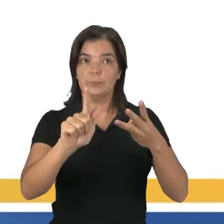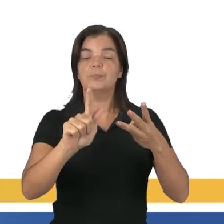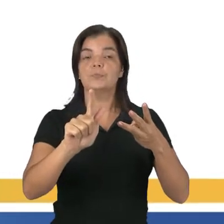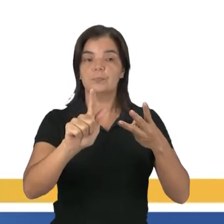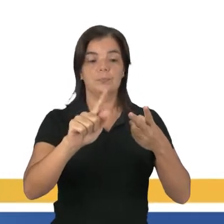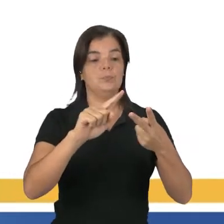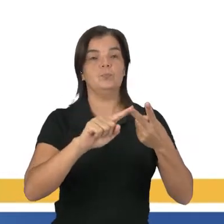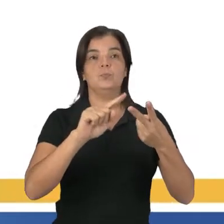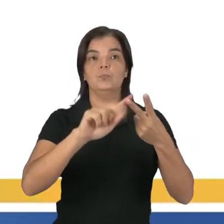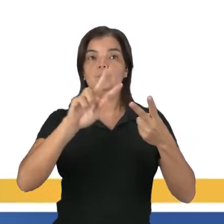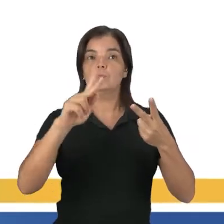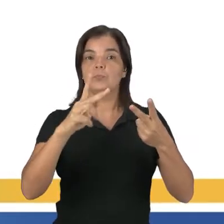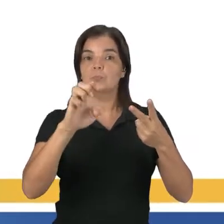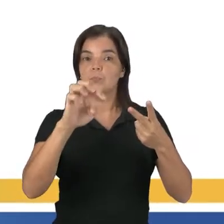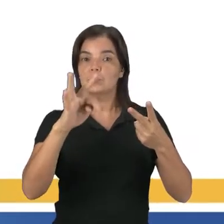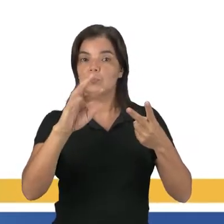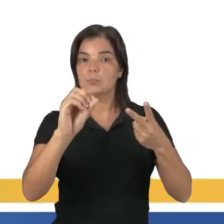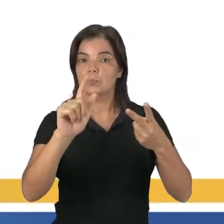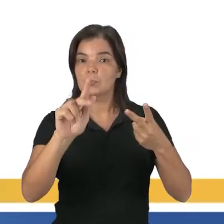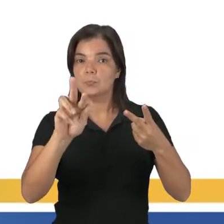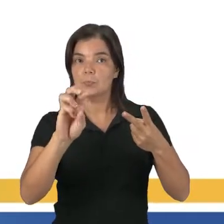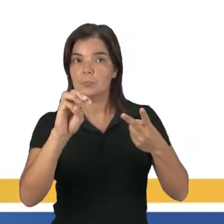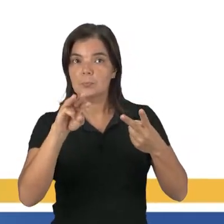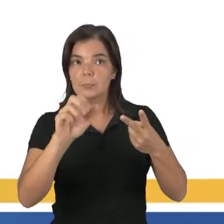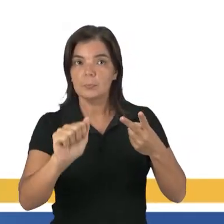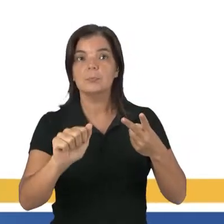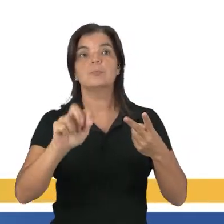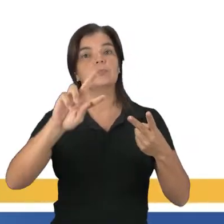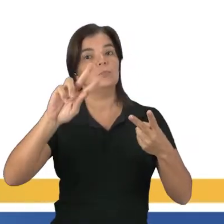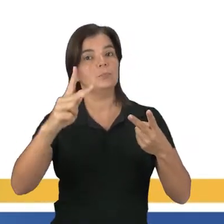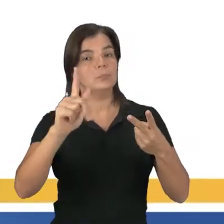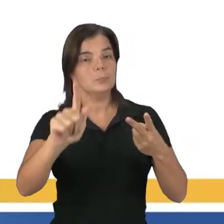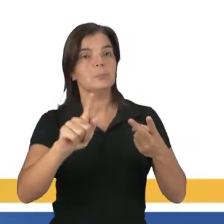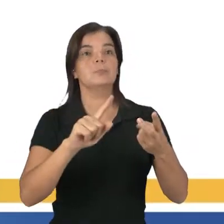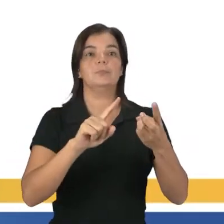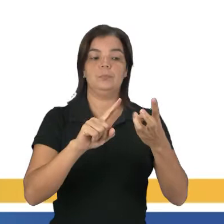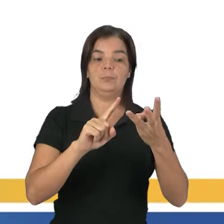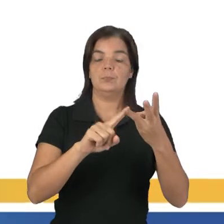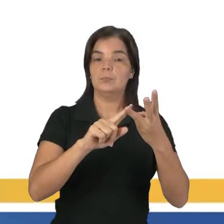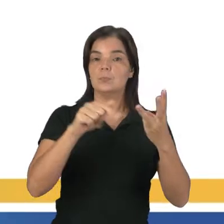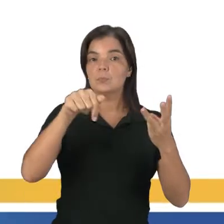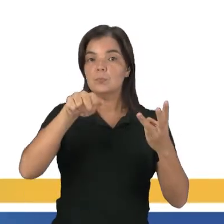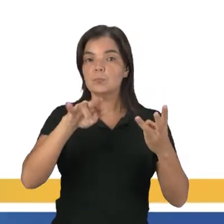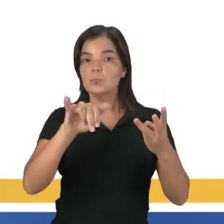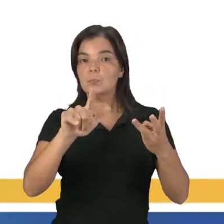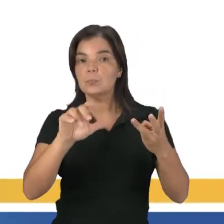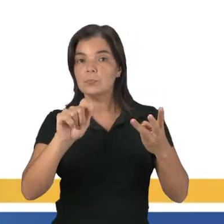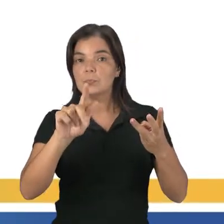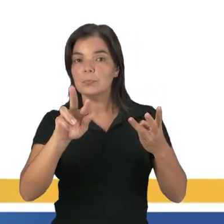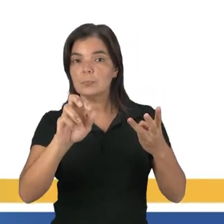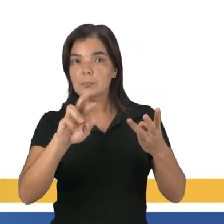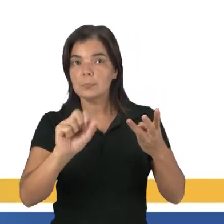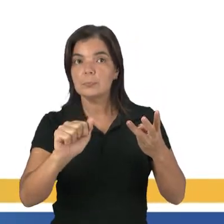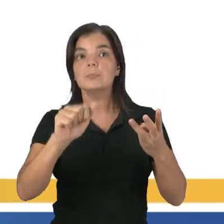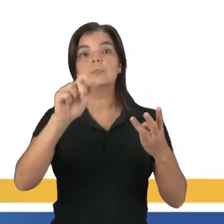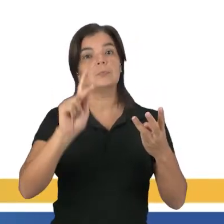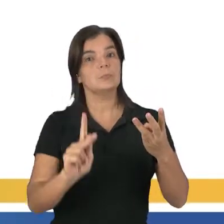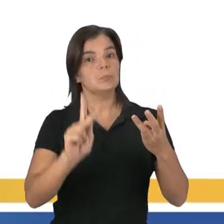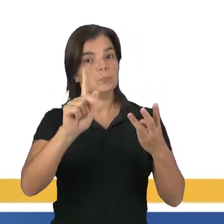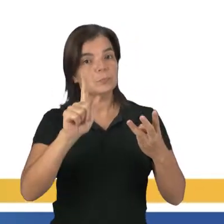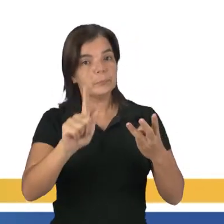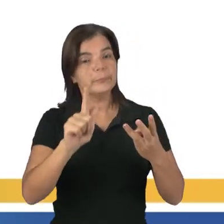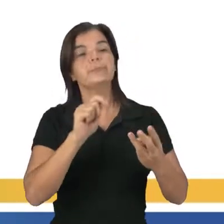como símbolo. O hectograma, com HG, e o quilograma, que nós conhecemos, que é o quilo, ok? Que é o